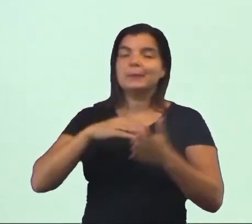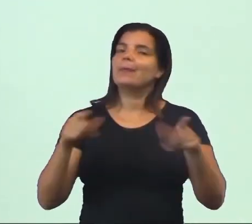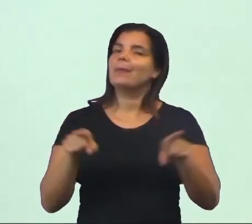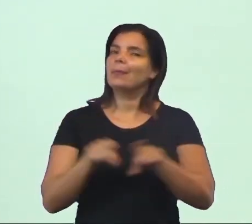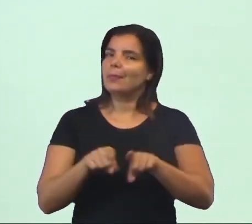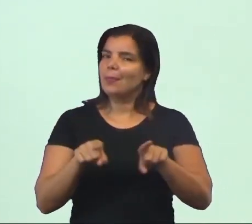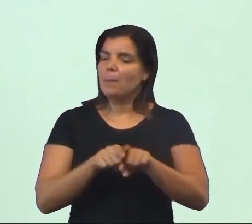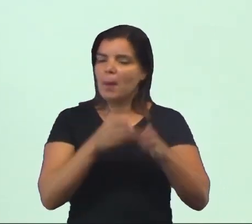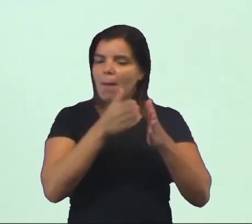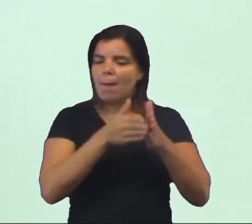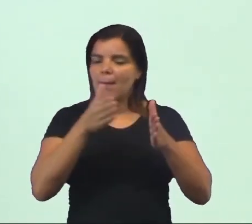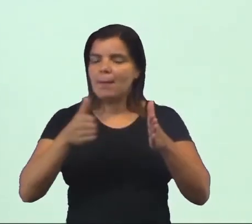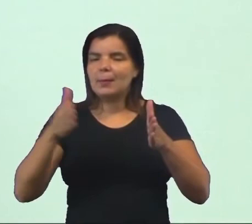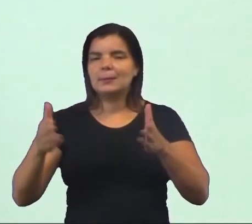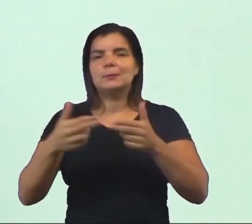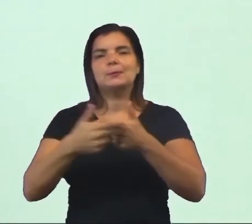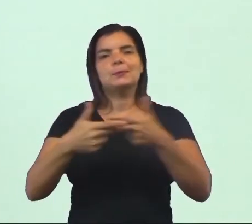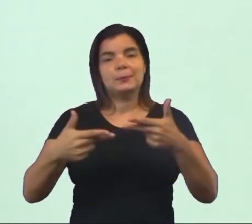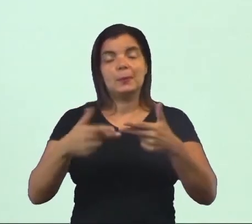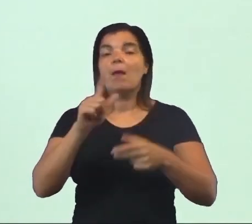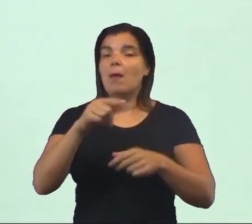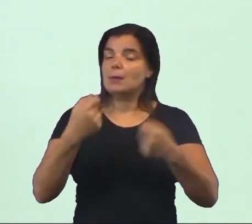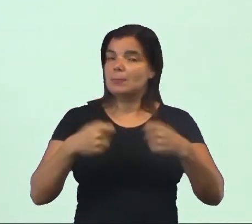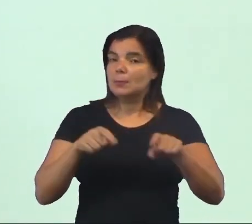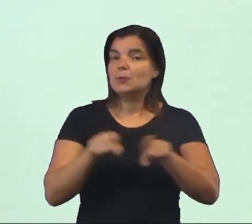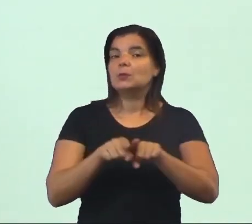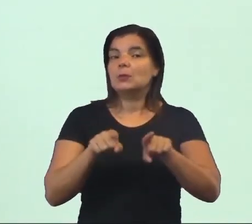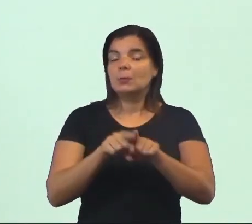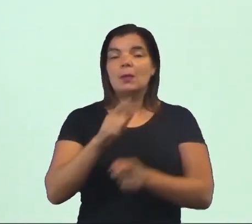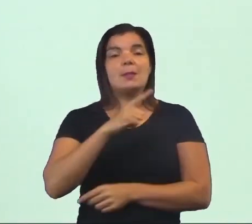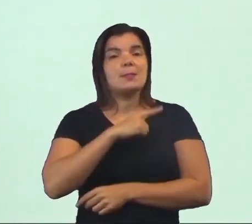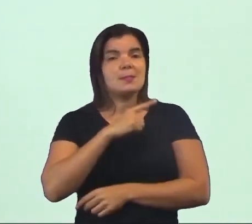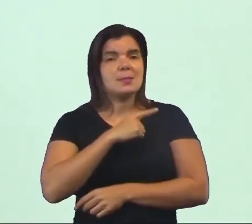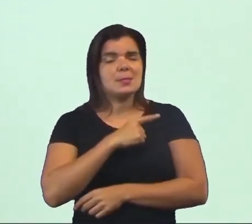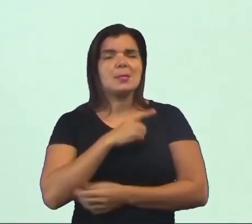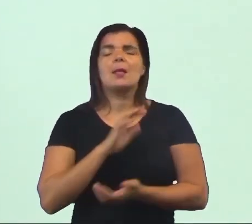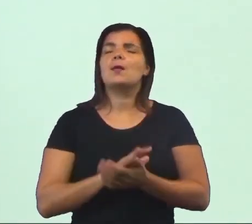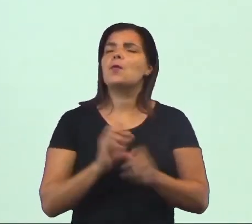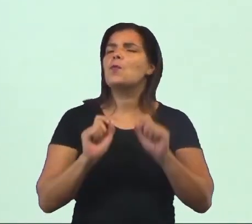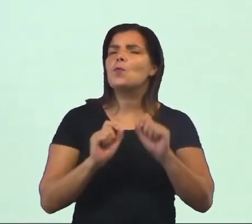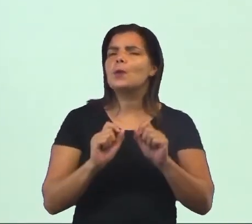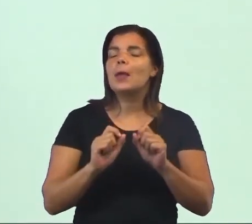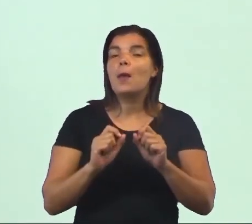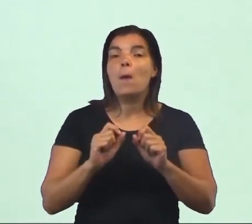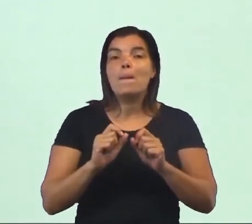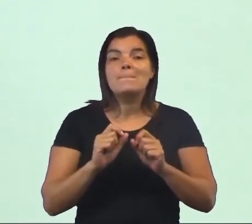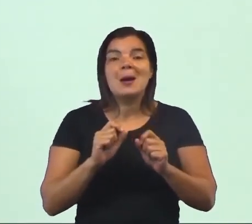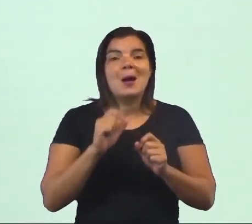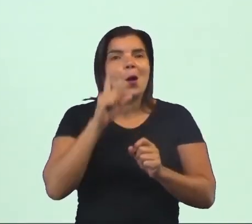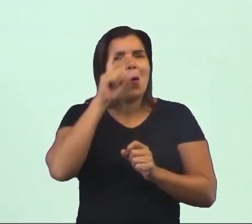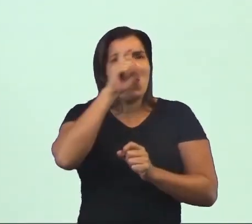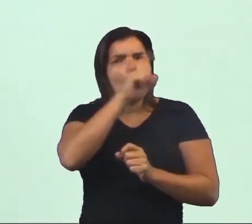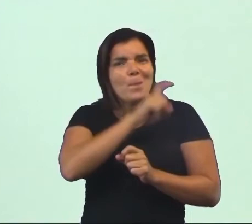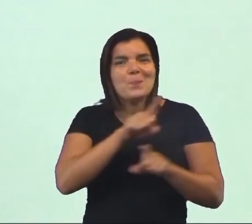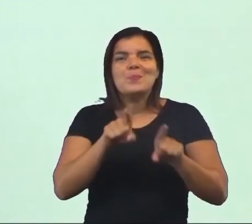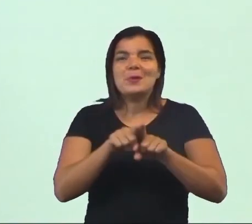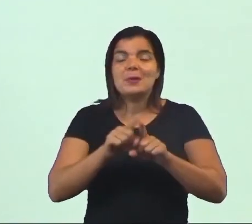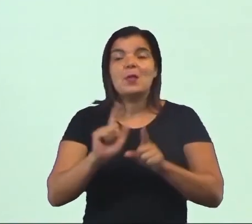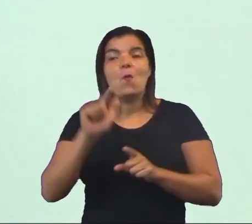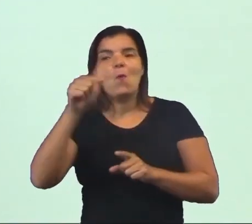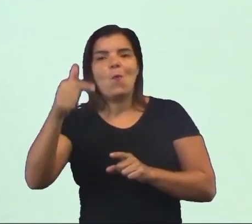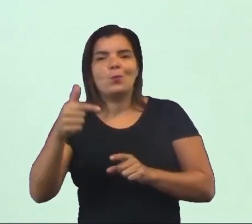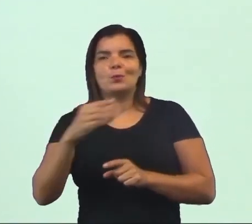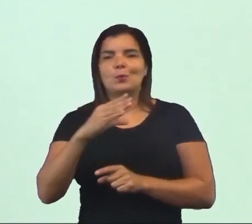disso, a sequência das ações. É preciso que haja uma complicação para que desenvolvam-se outras ações,